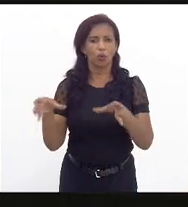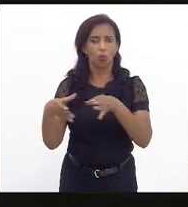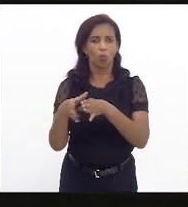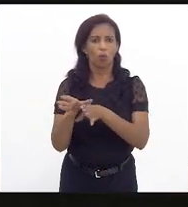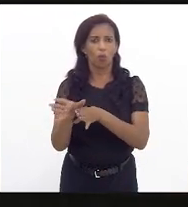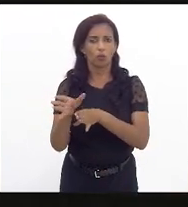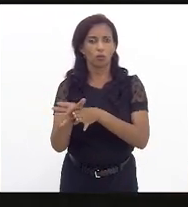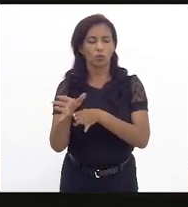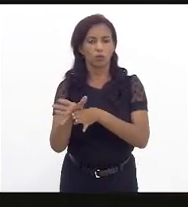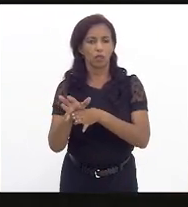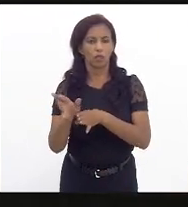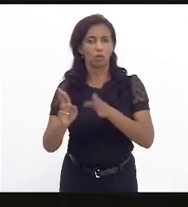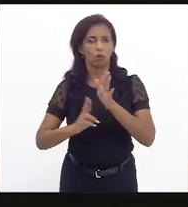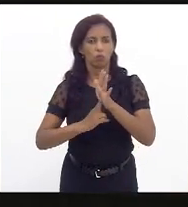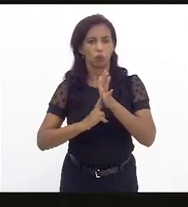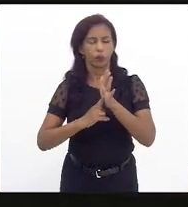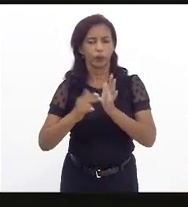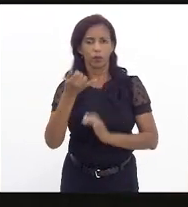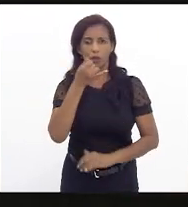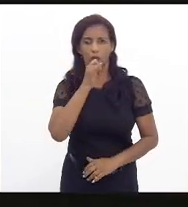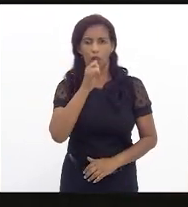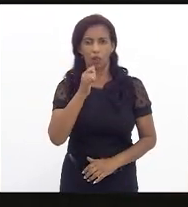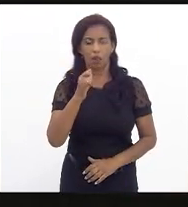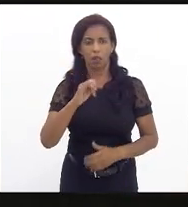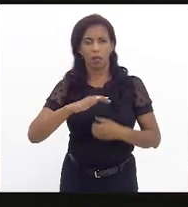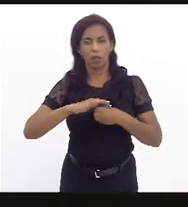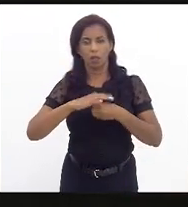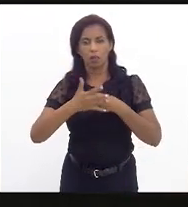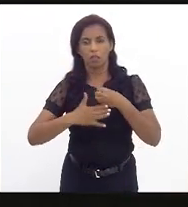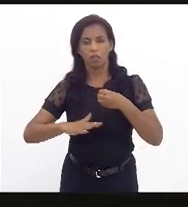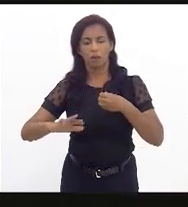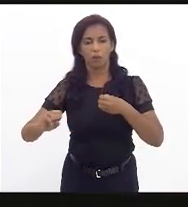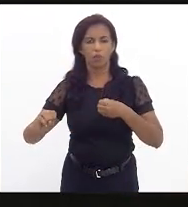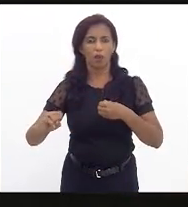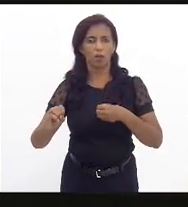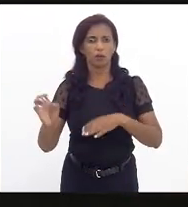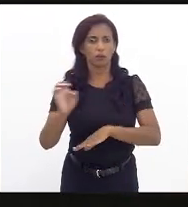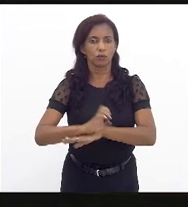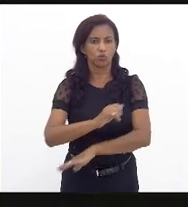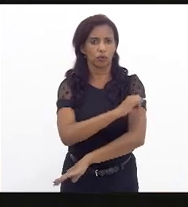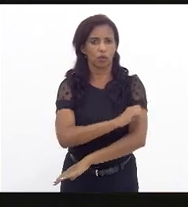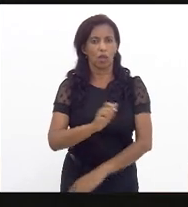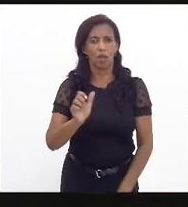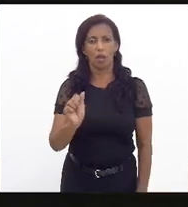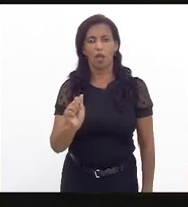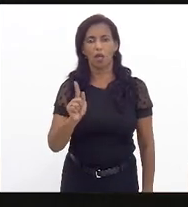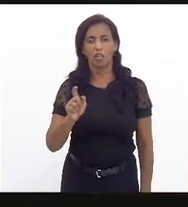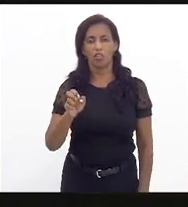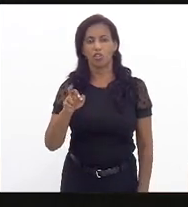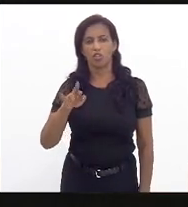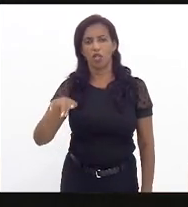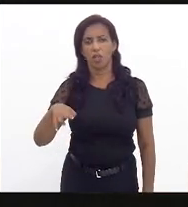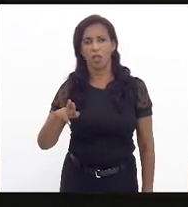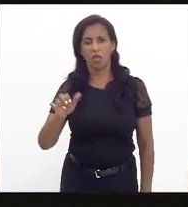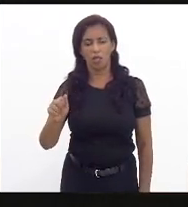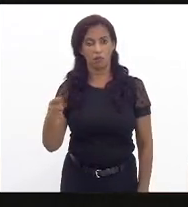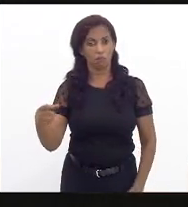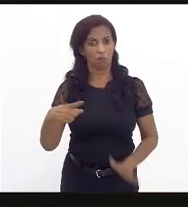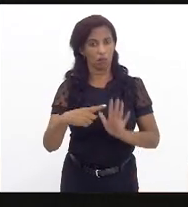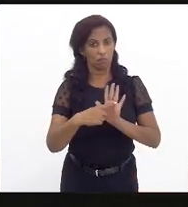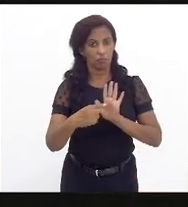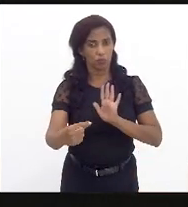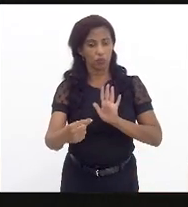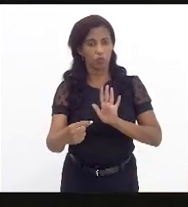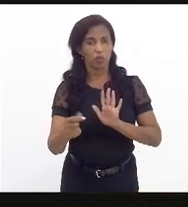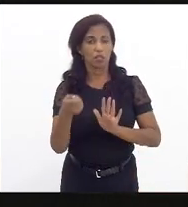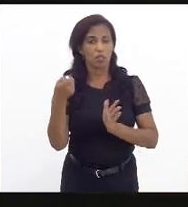Agência Reguladora de Energia e Saneamento Básico do Estado do Rio de Janeiro, a GENERSA. A indicação